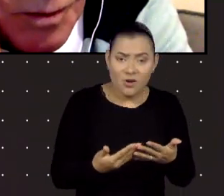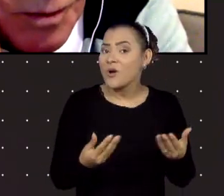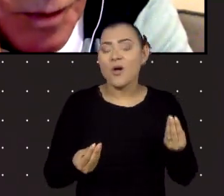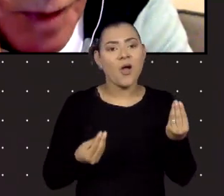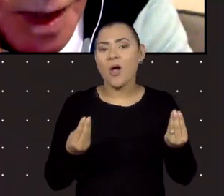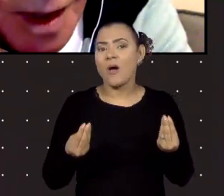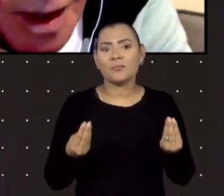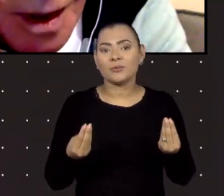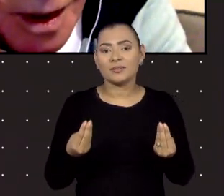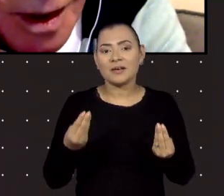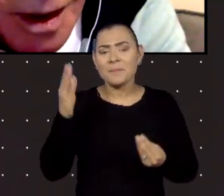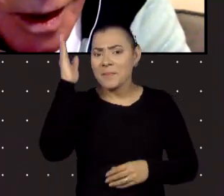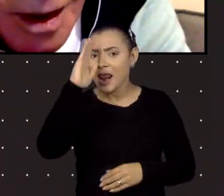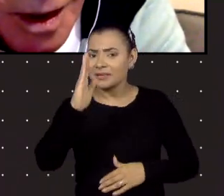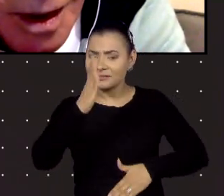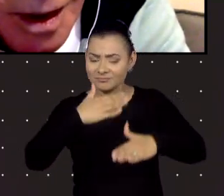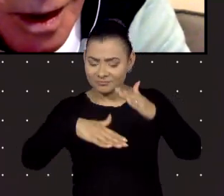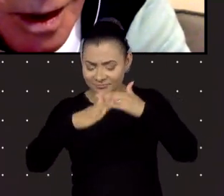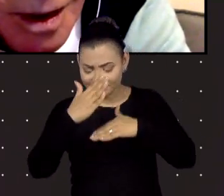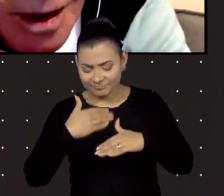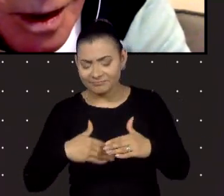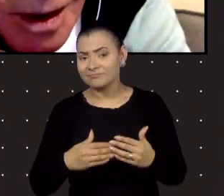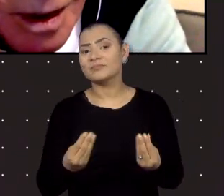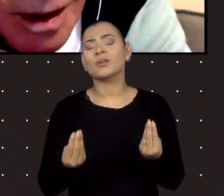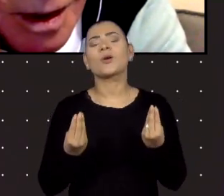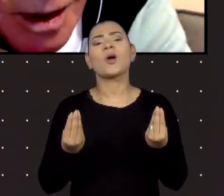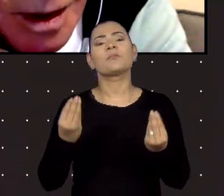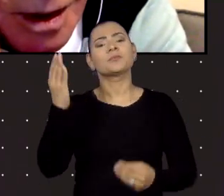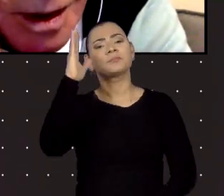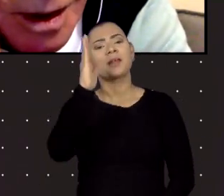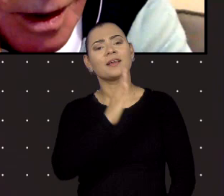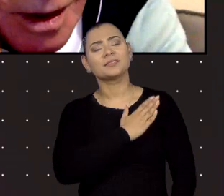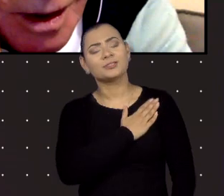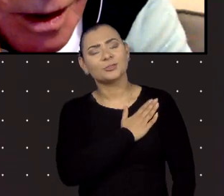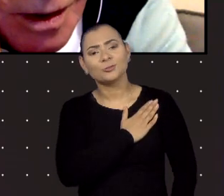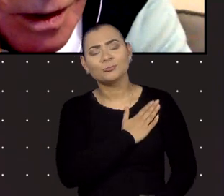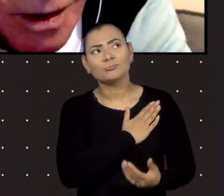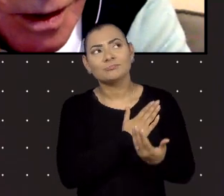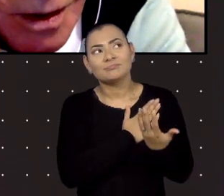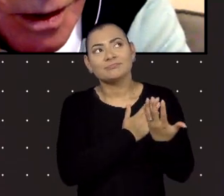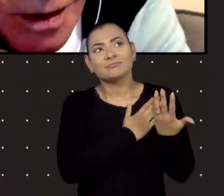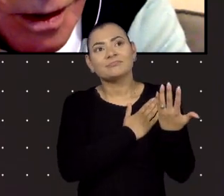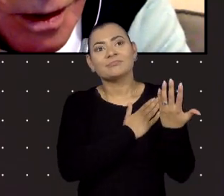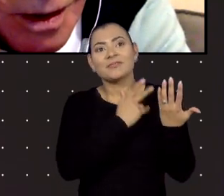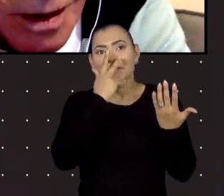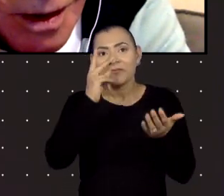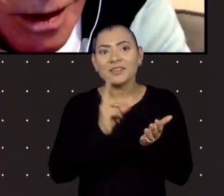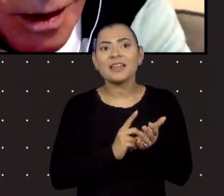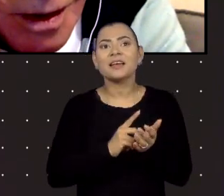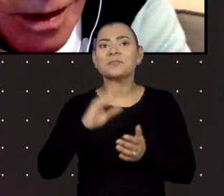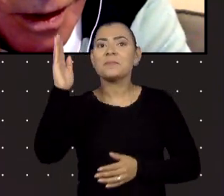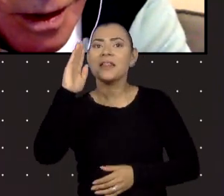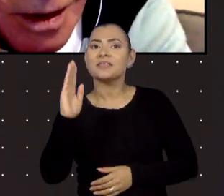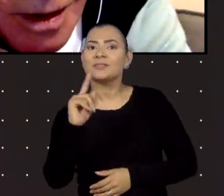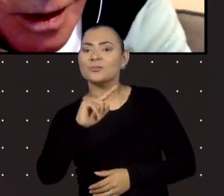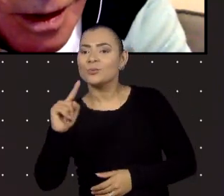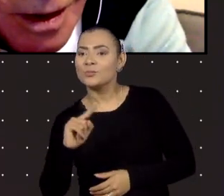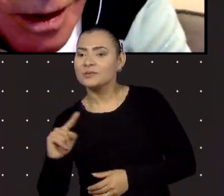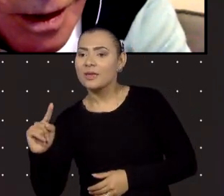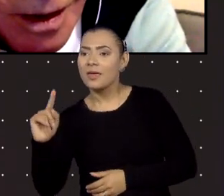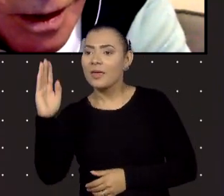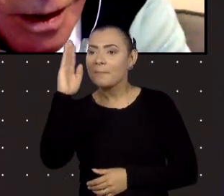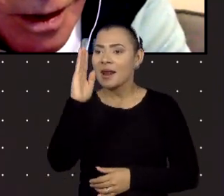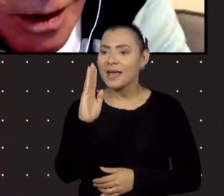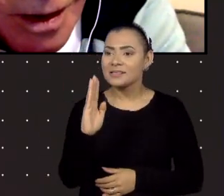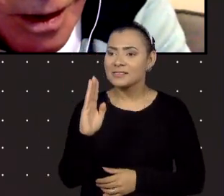um eterno regresso do Brasil brasileiro, Brasil com Y, com Z, brasileiro,